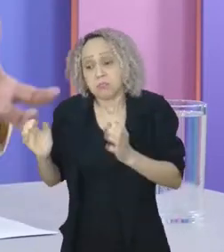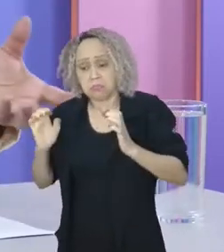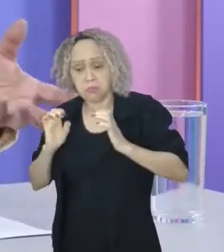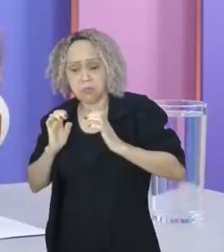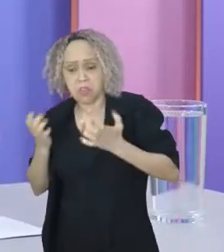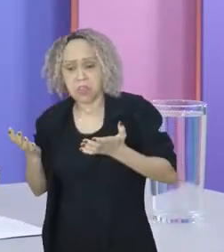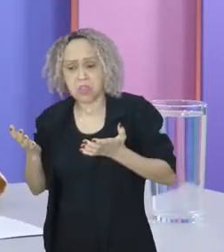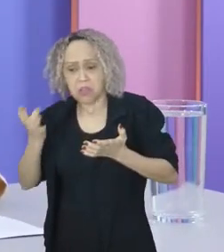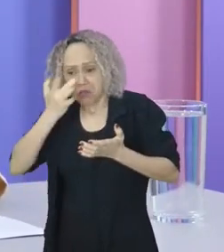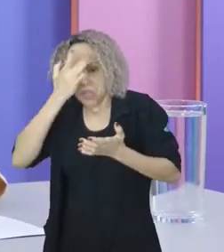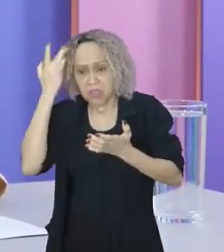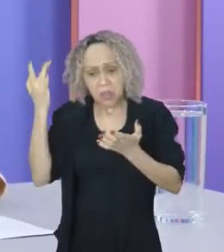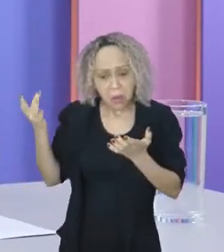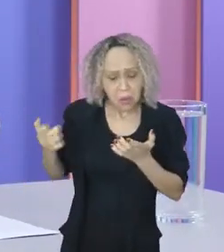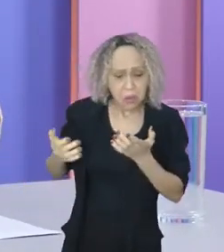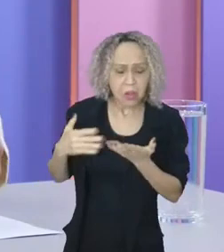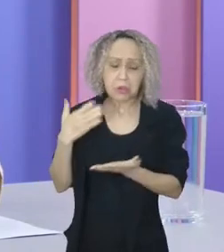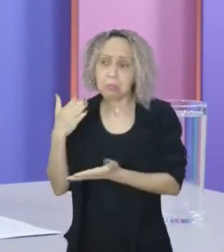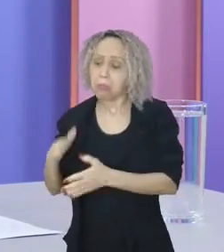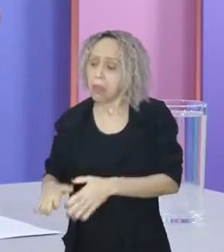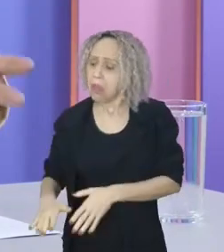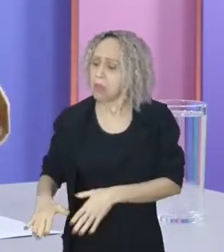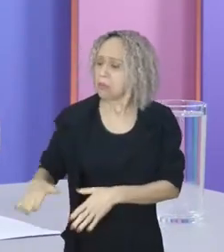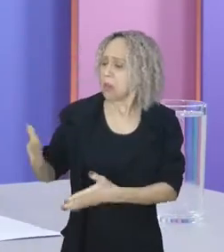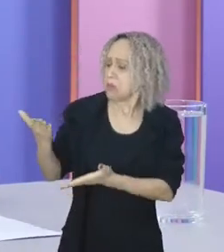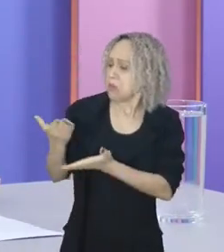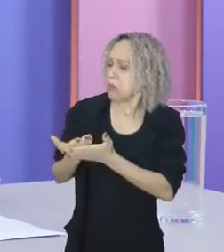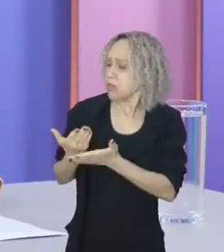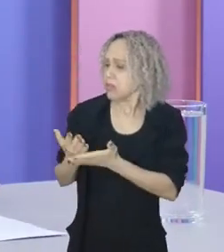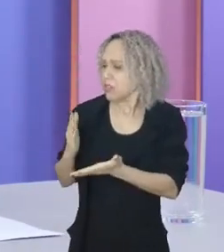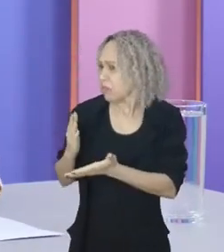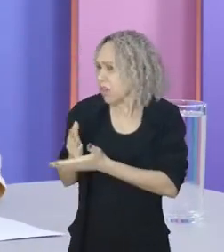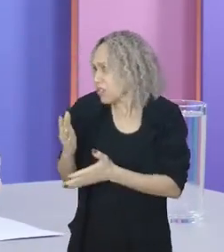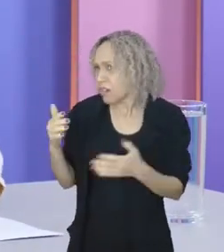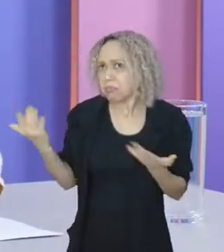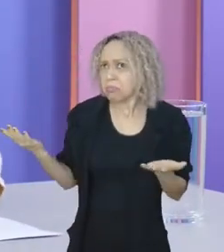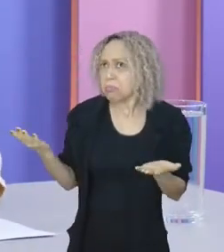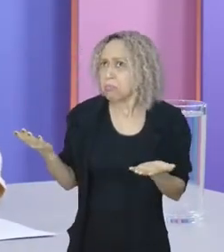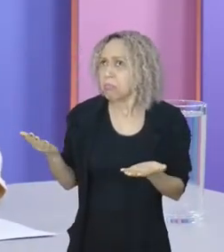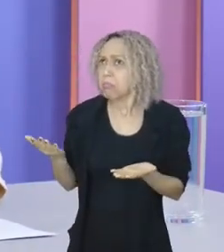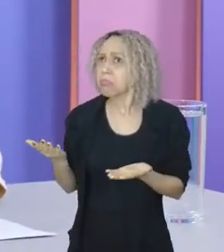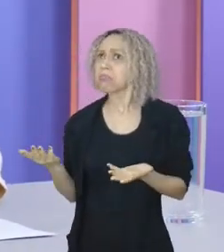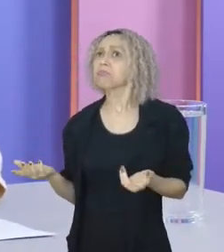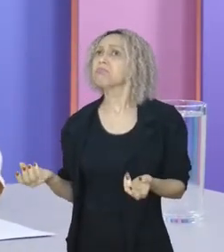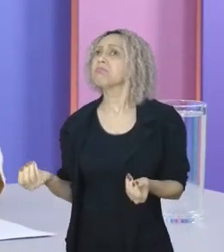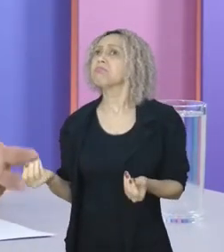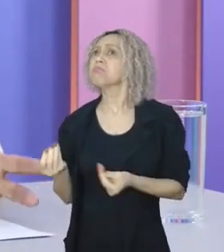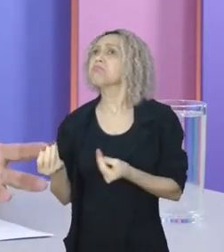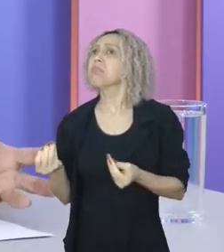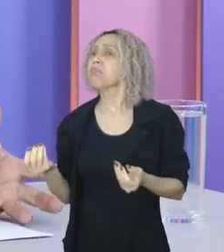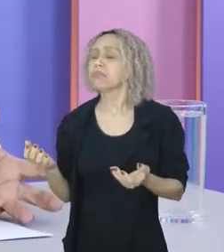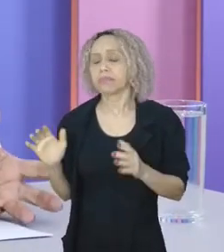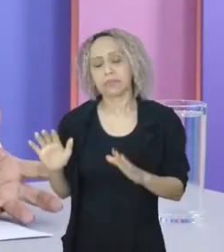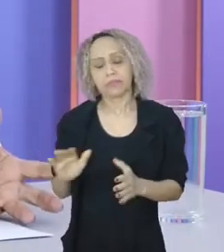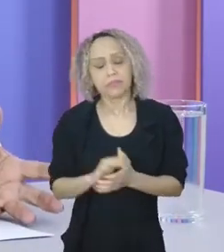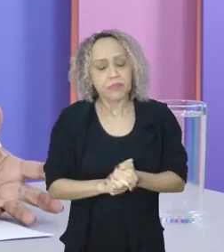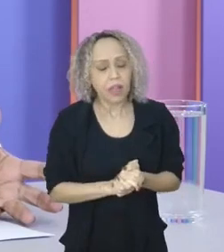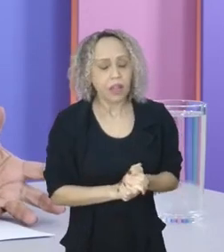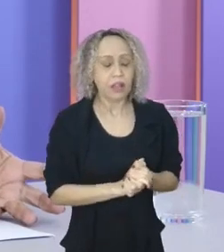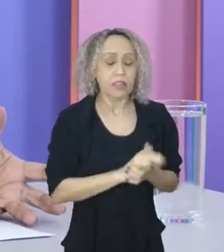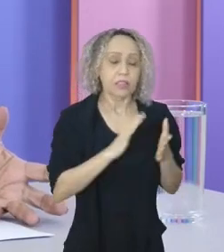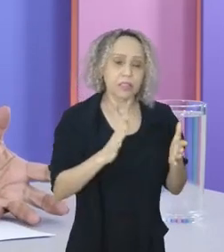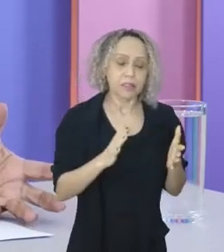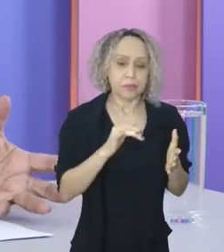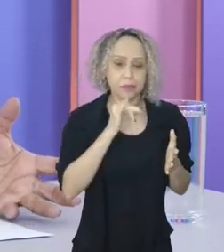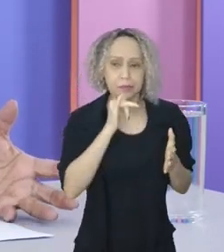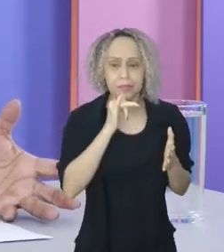podia viver ou quem deveria morrer, como a gente viu durante o período da pandemia, que levou à